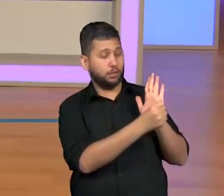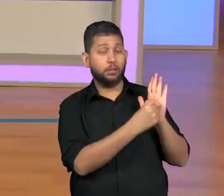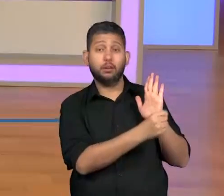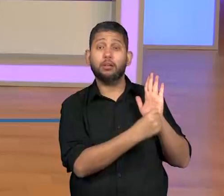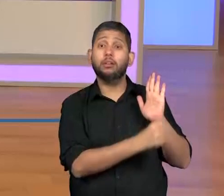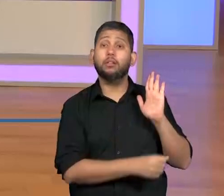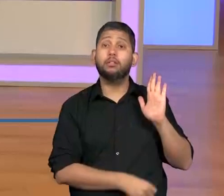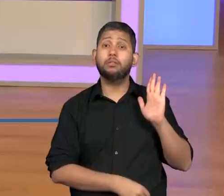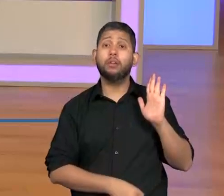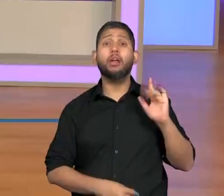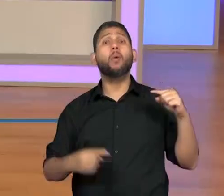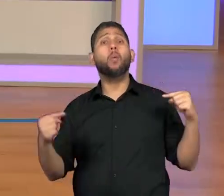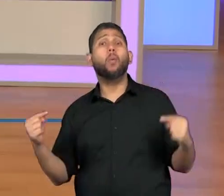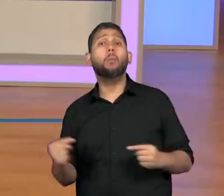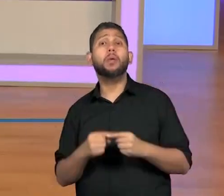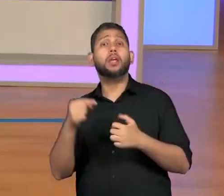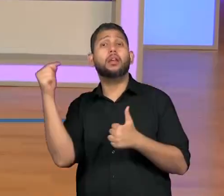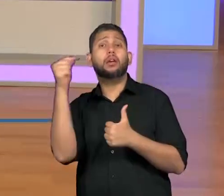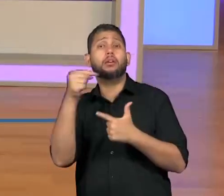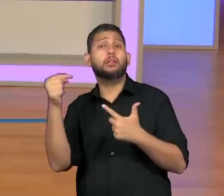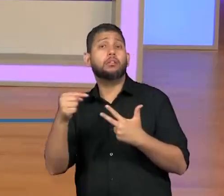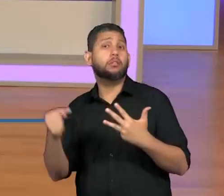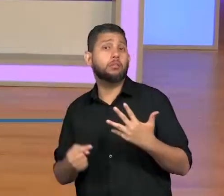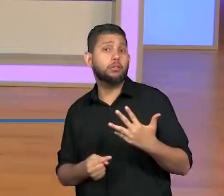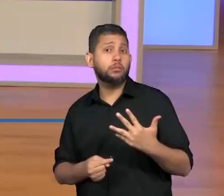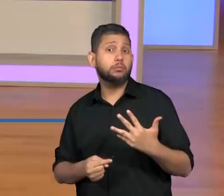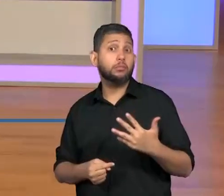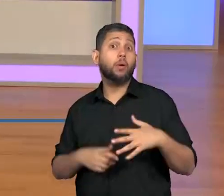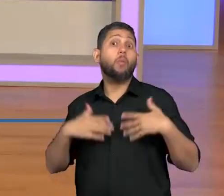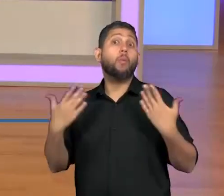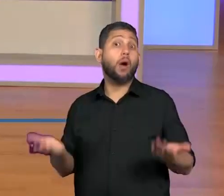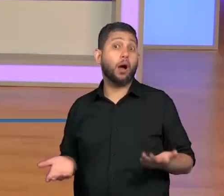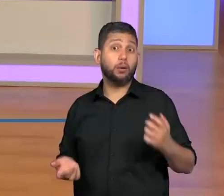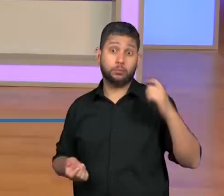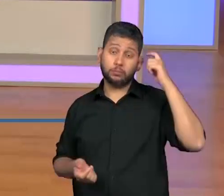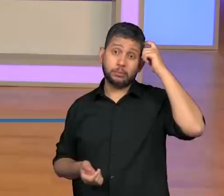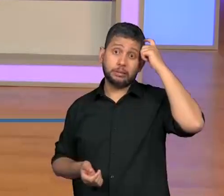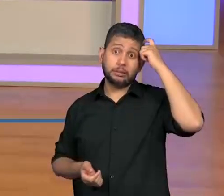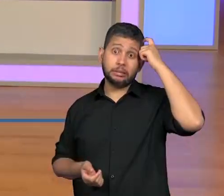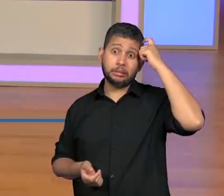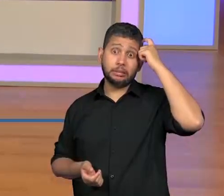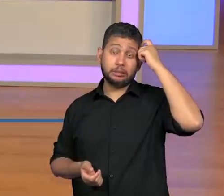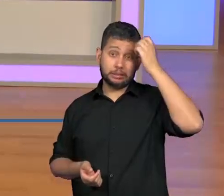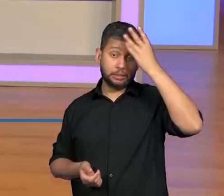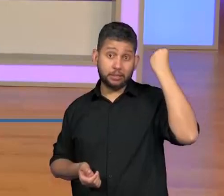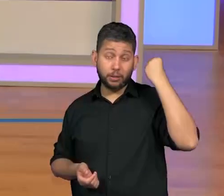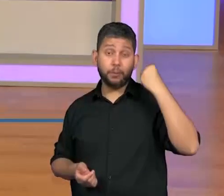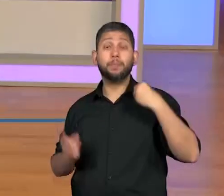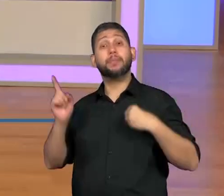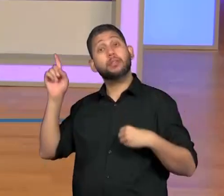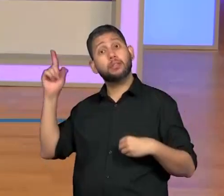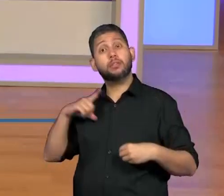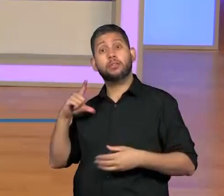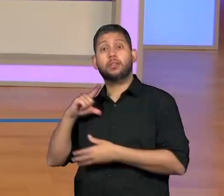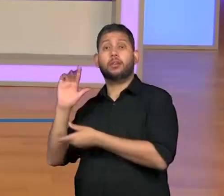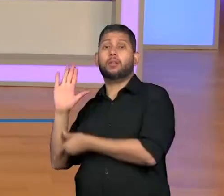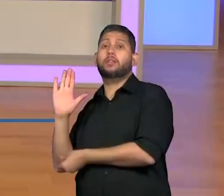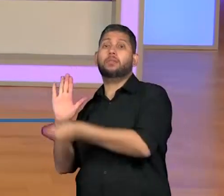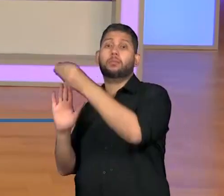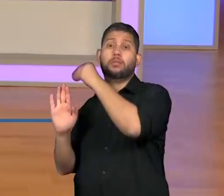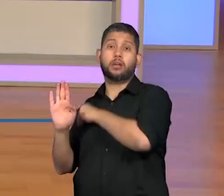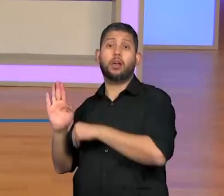características também nesse texto, que é um terceiro formato. Os dois primeiros, nós já havíamos analisado em